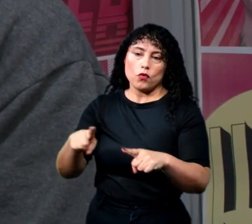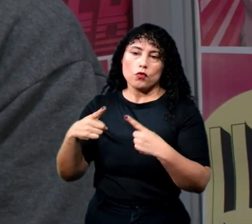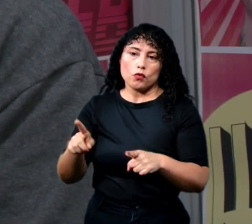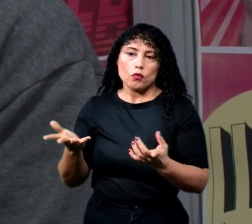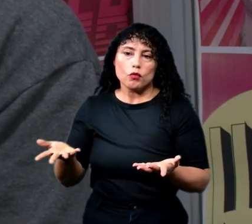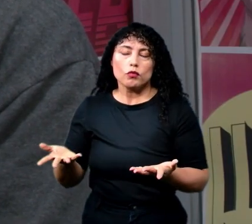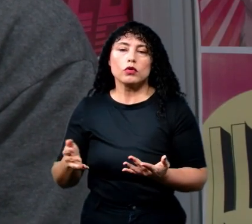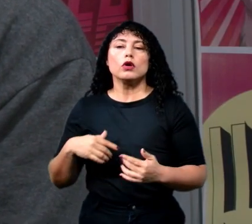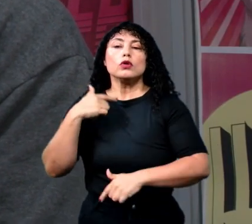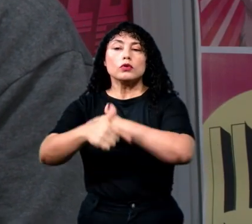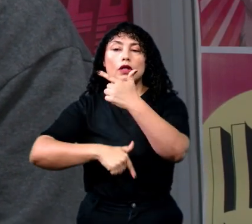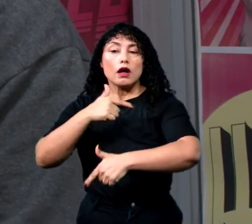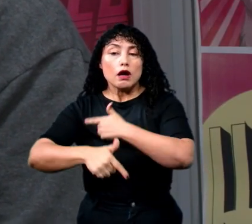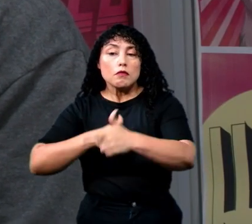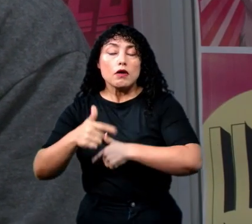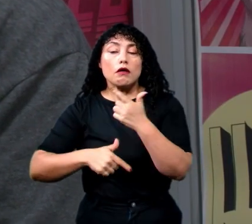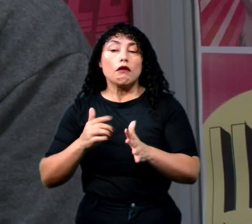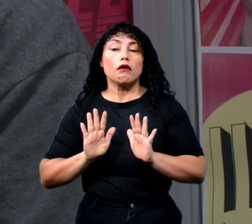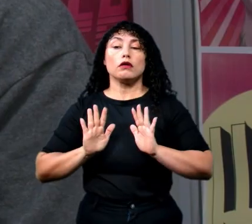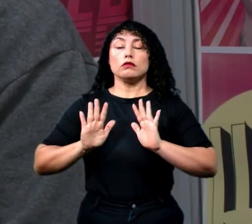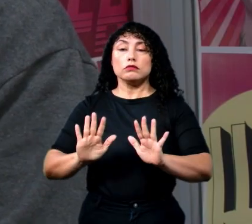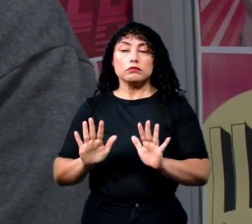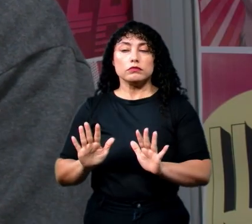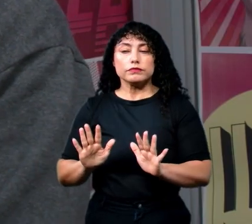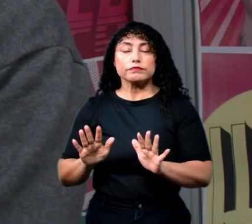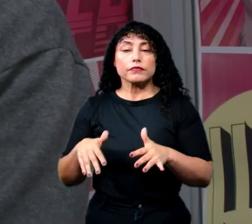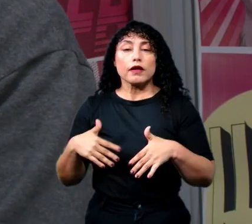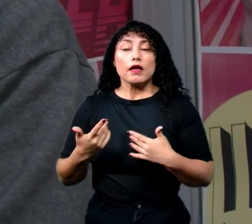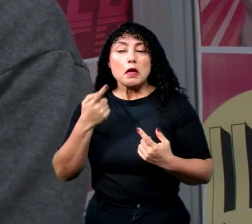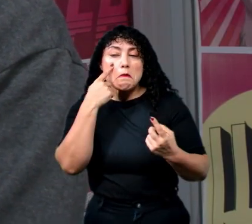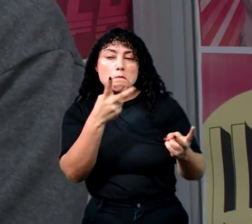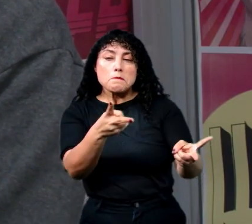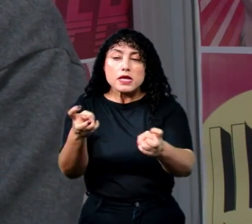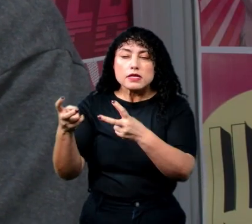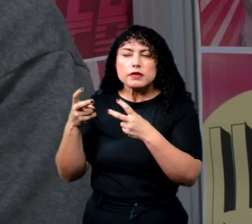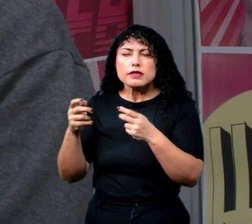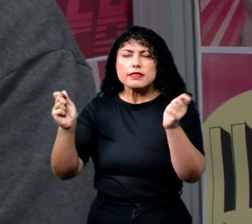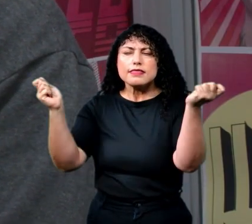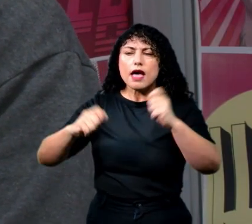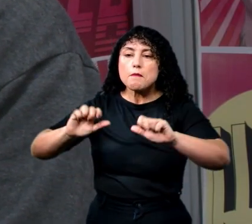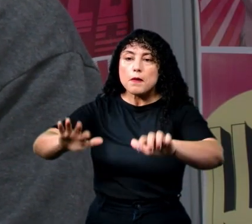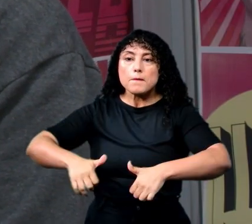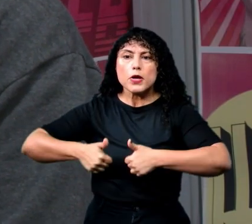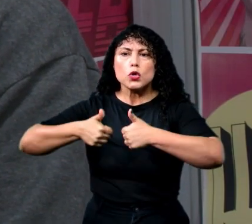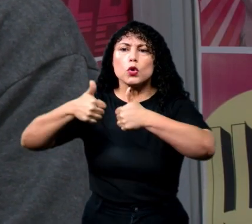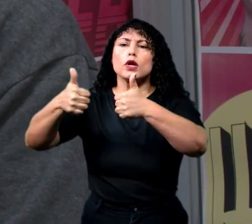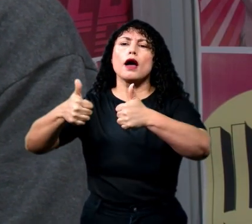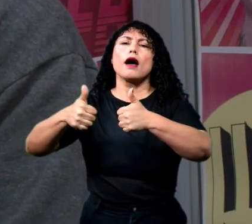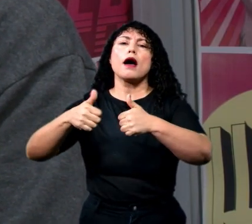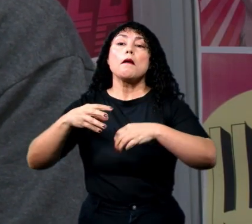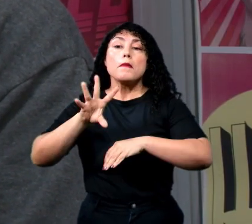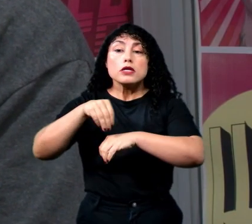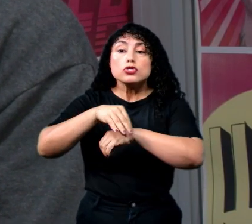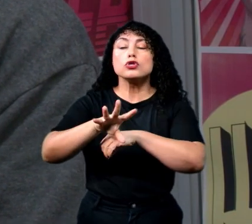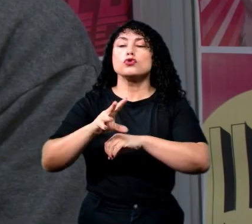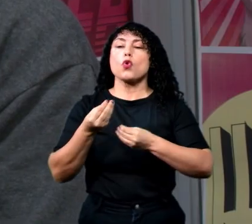tomou, né, no trabalho dele e, e ver o que é que ele pode melhorar, né, a partir dessas ferramentas que a gente